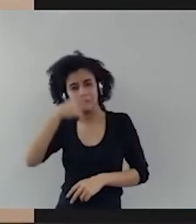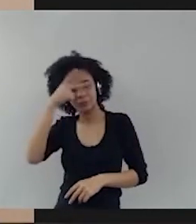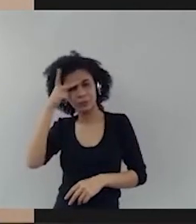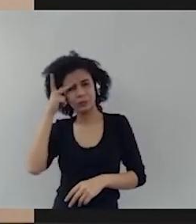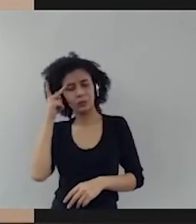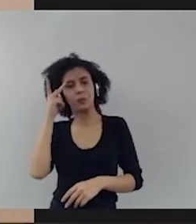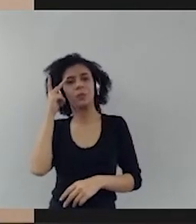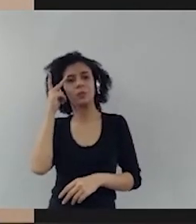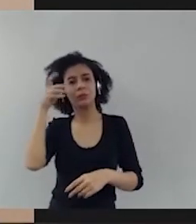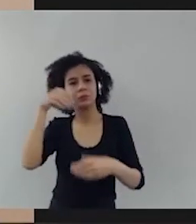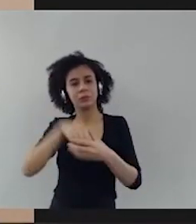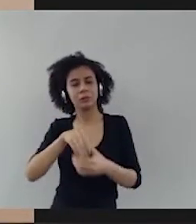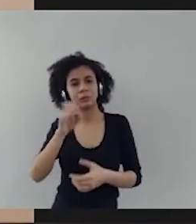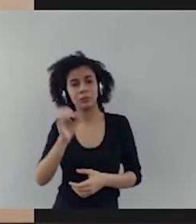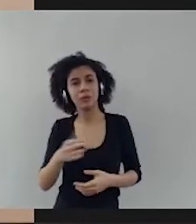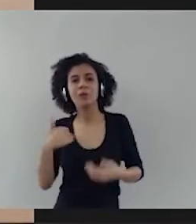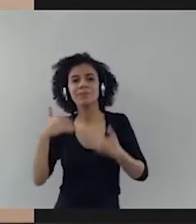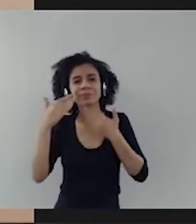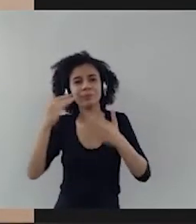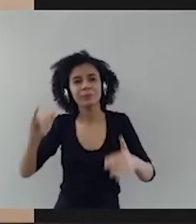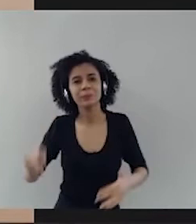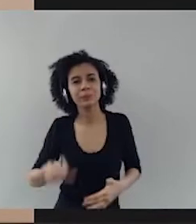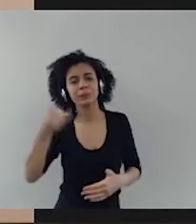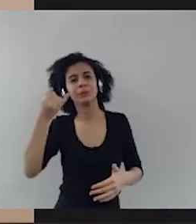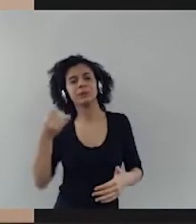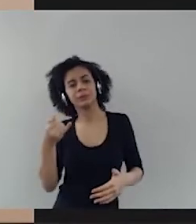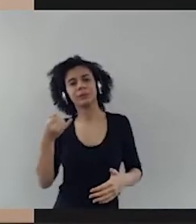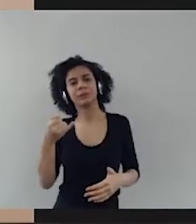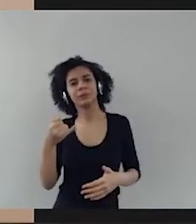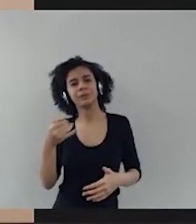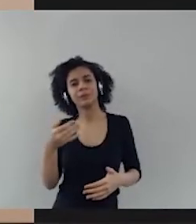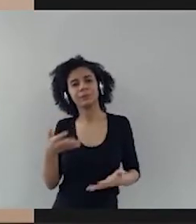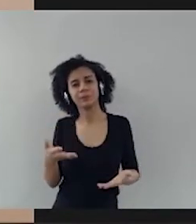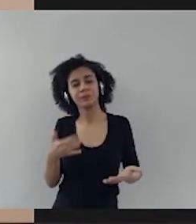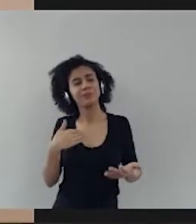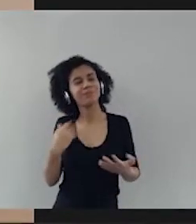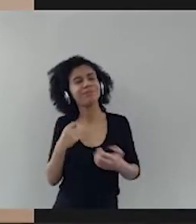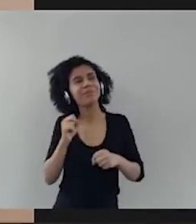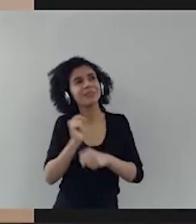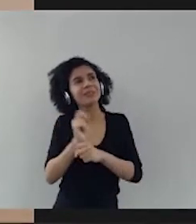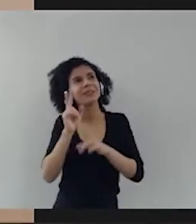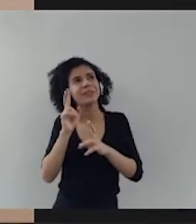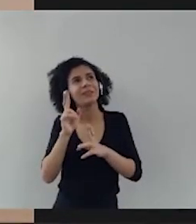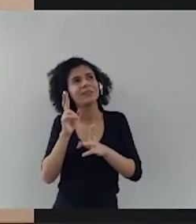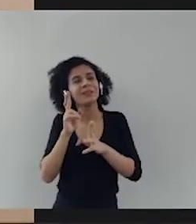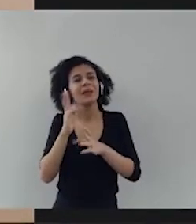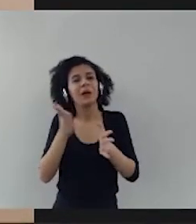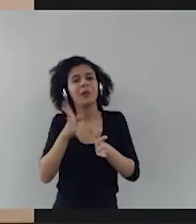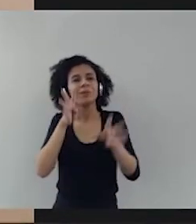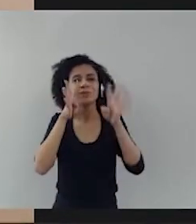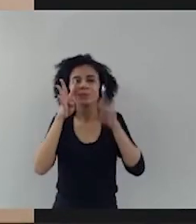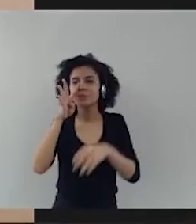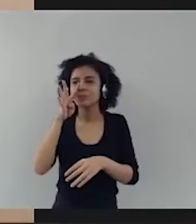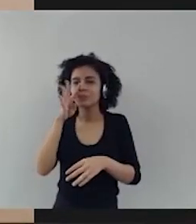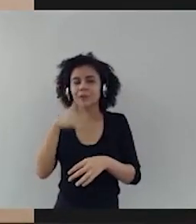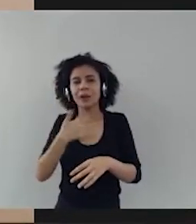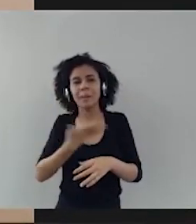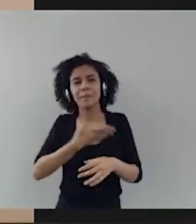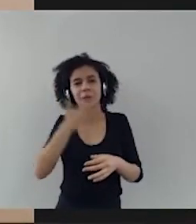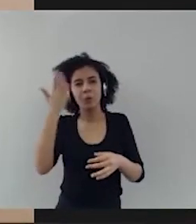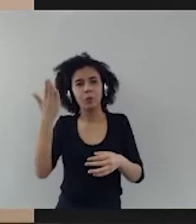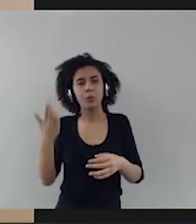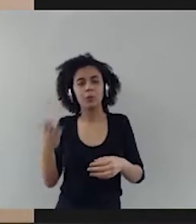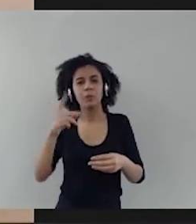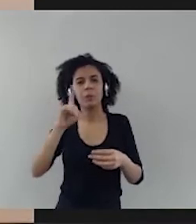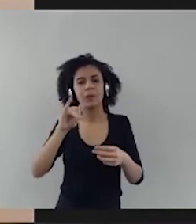agradeço muitíssimo a oportunidade e espero com muito orgulho e com muita vontade ouvir os meus colegas Edésio e Marina. Muito obrigada.